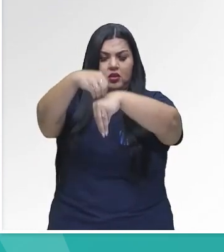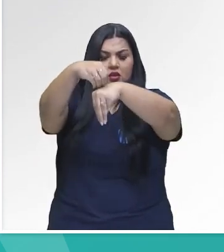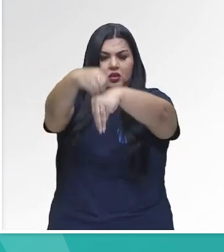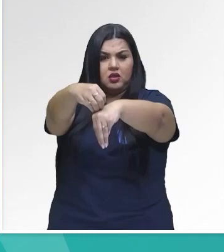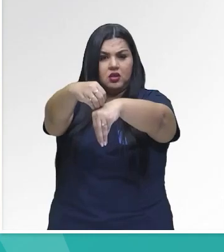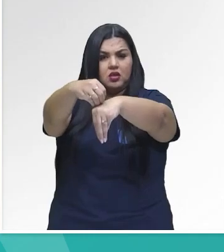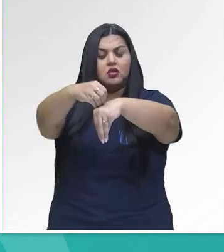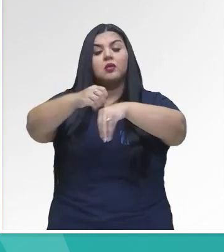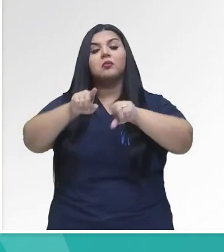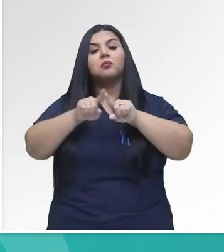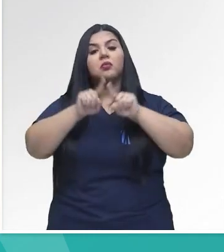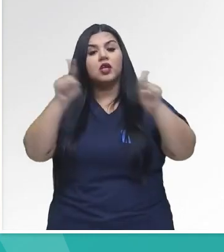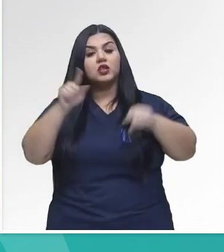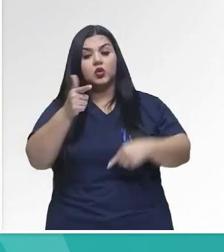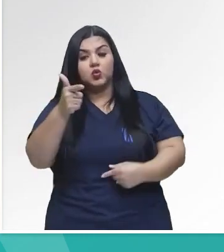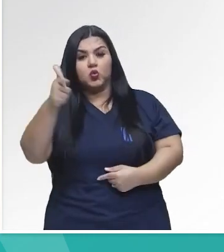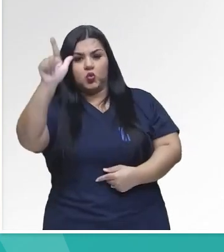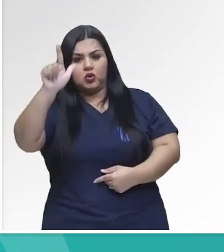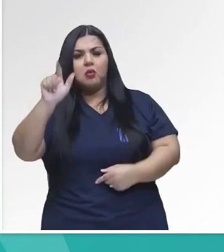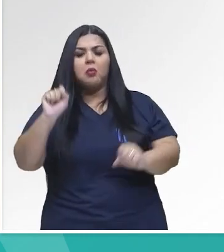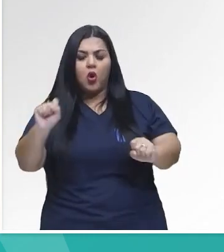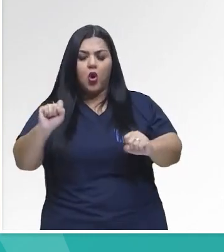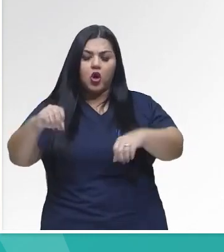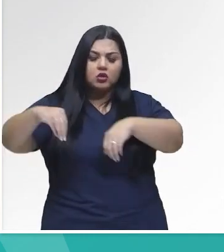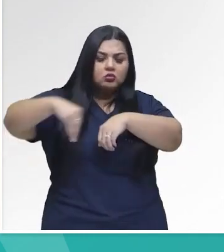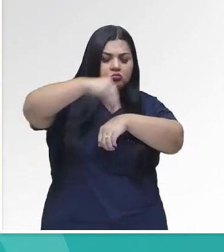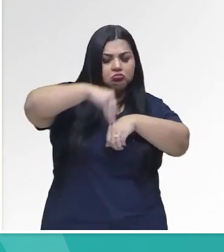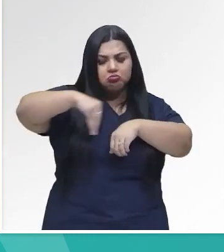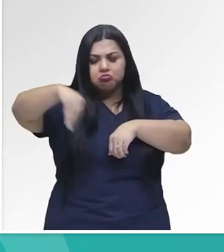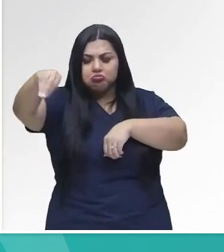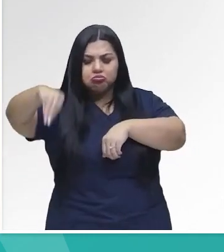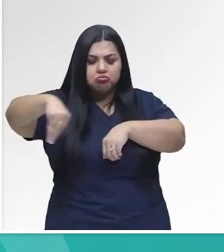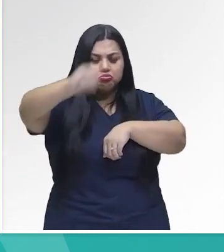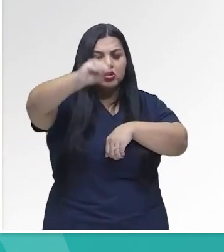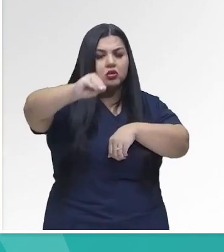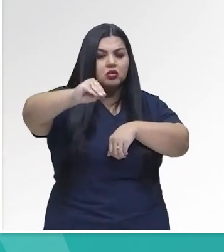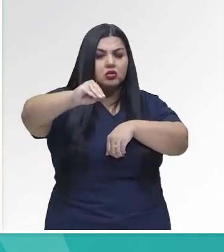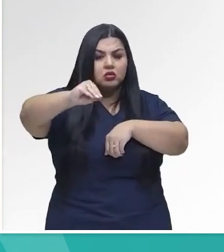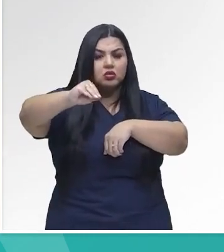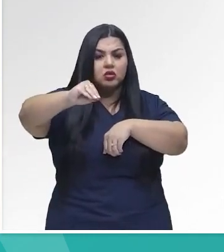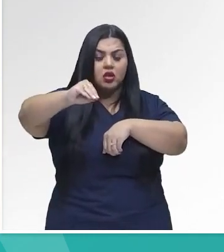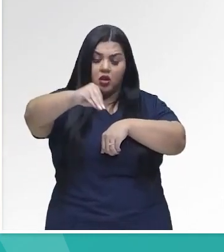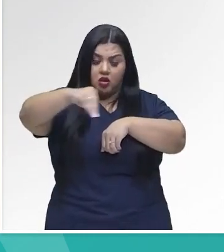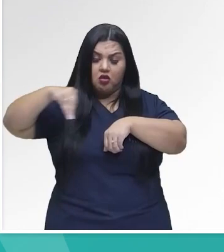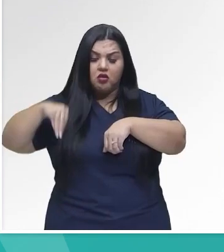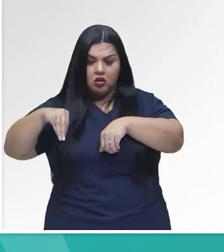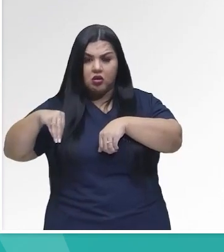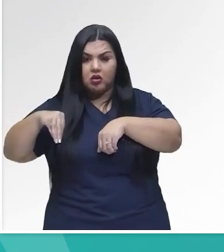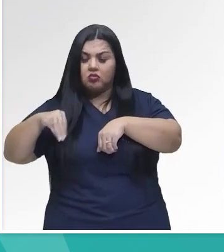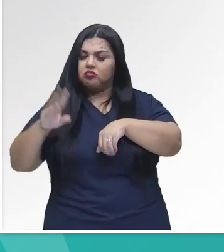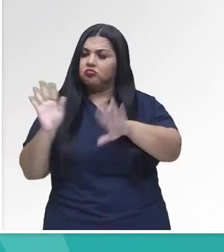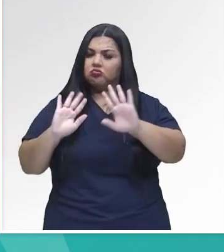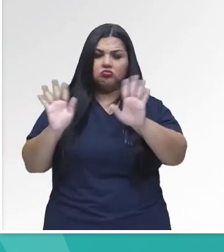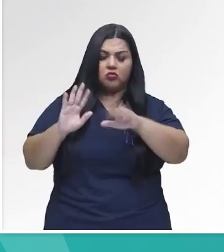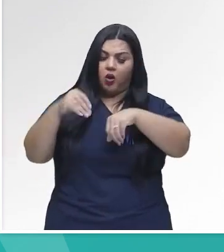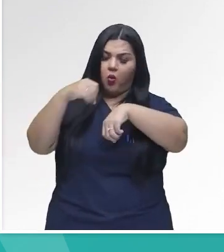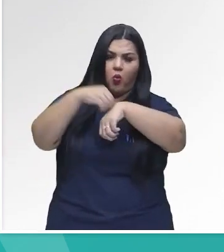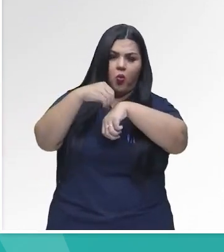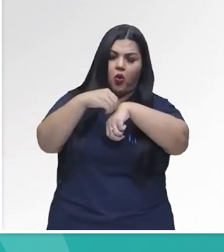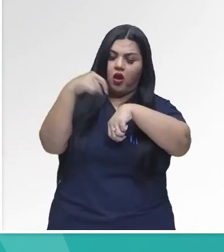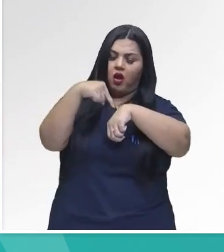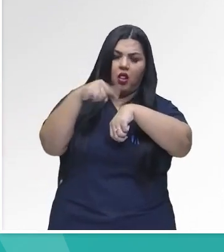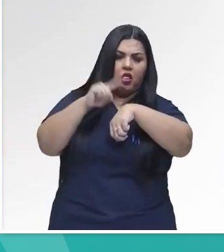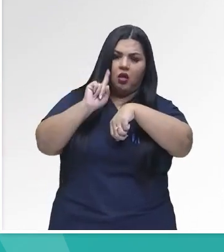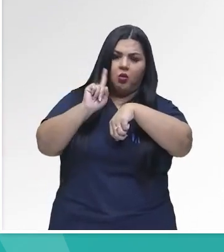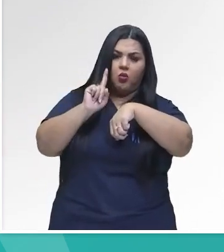frente, enquanto que as outras peças podem ir para frente, podem ir para trás, recuar, o peão não, ele